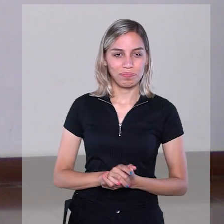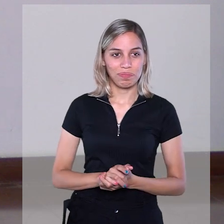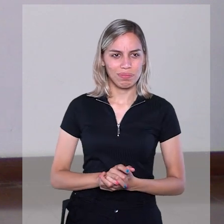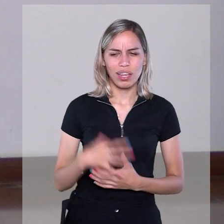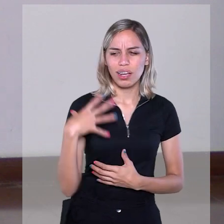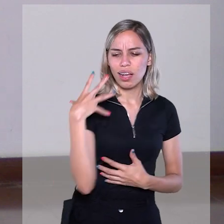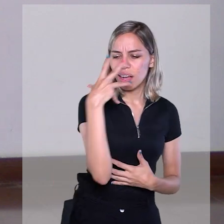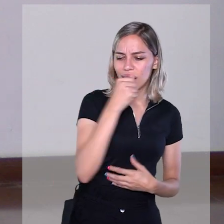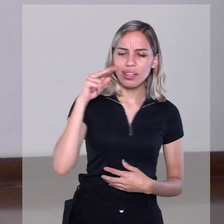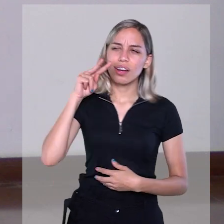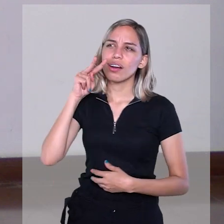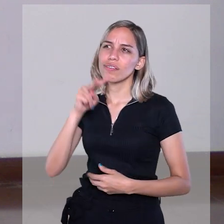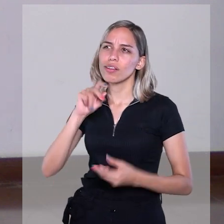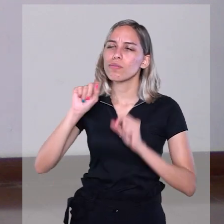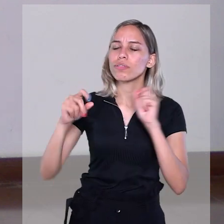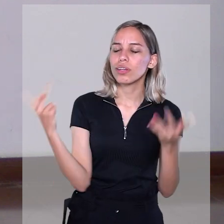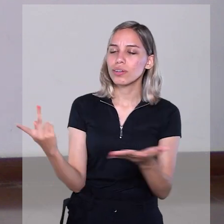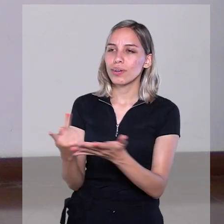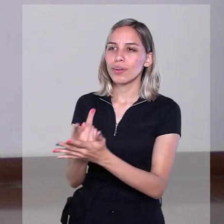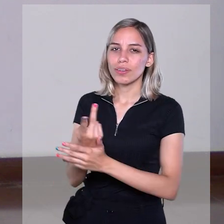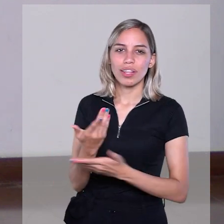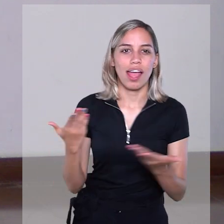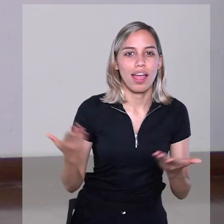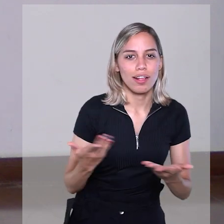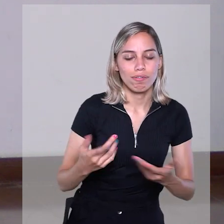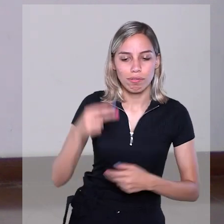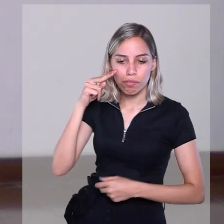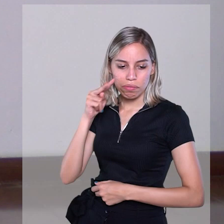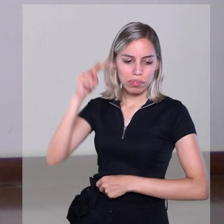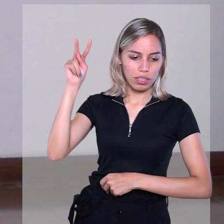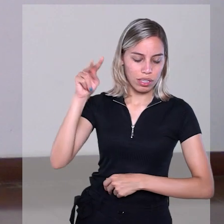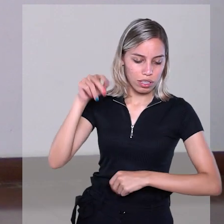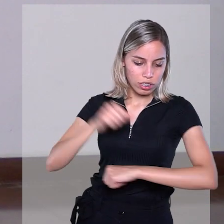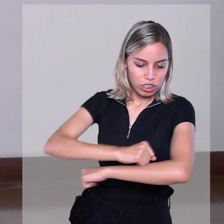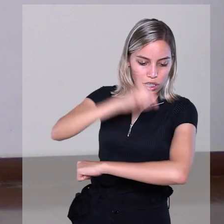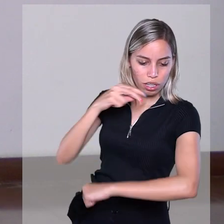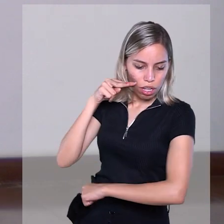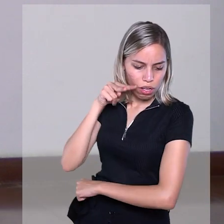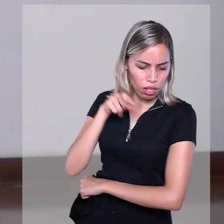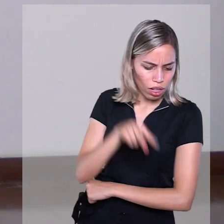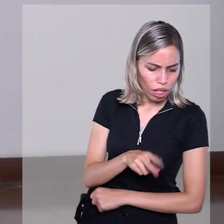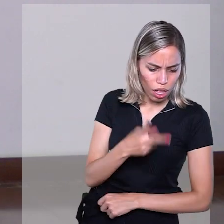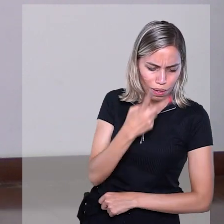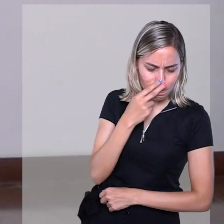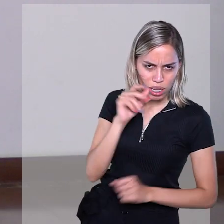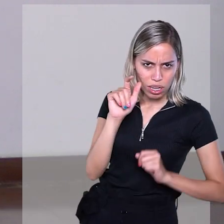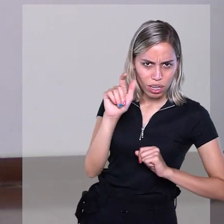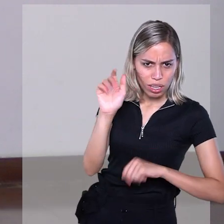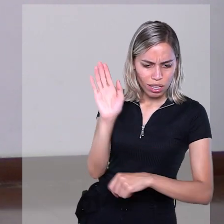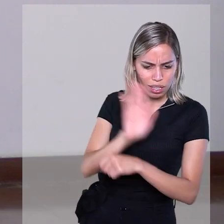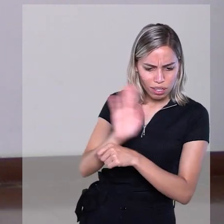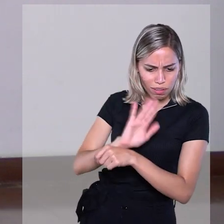do alto, e que mais parece cinema, sei lá, um filme, um roteiro escrito por um Georges Perec, sei lá,